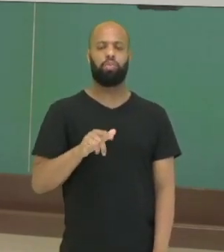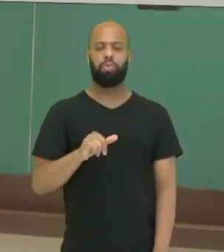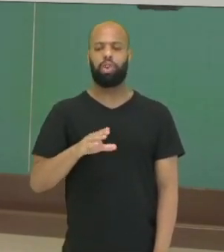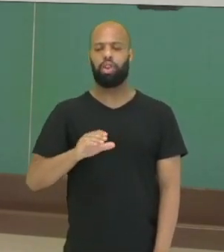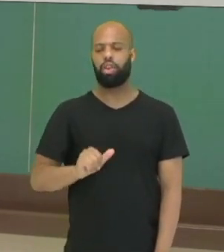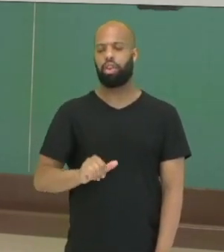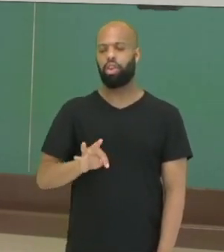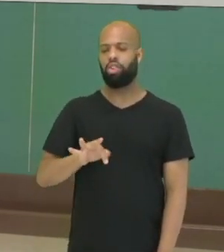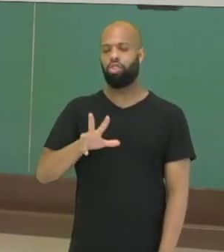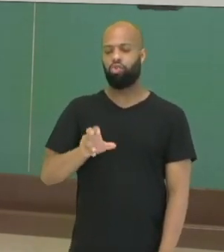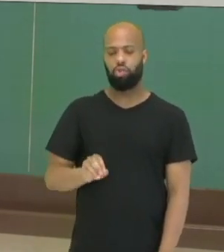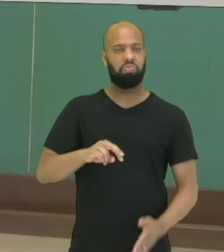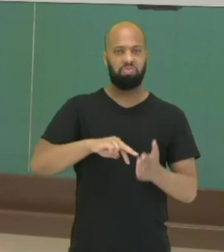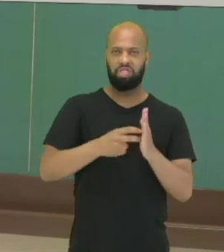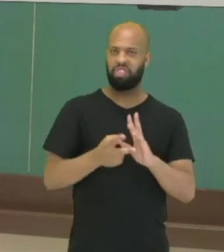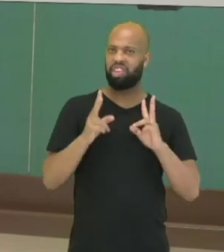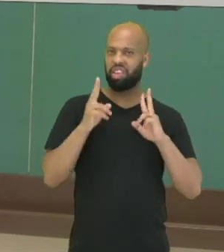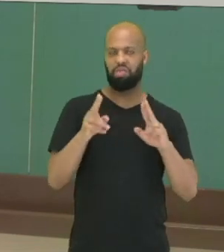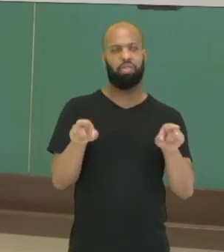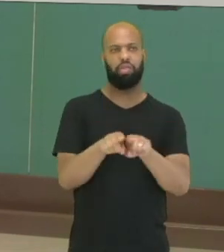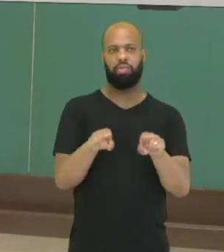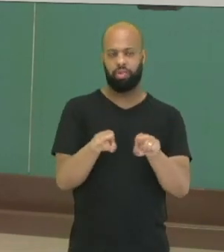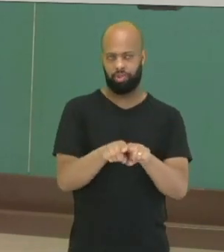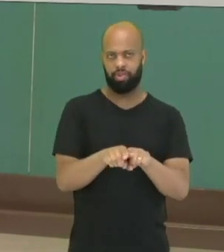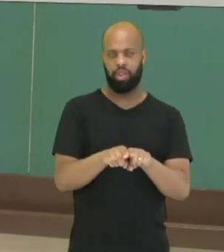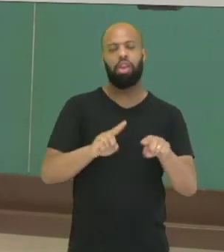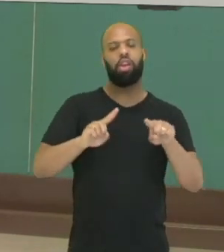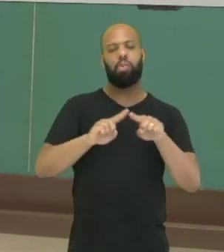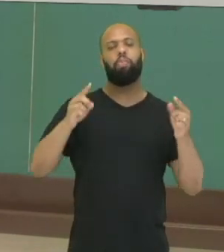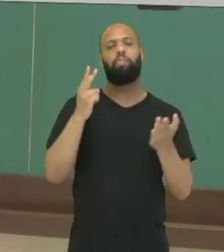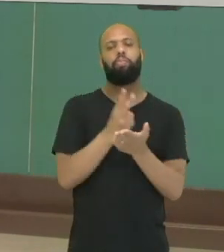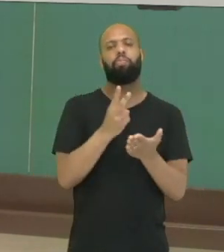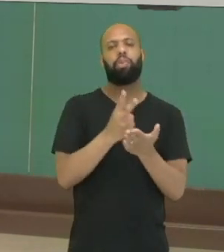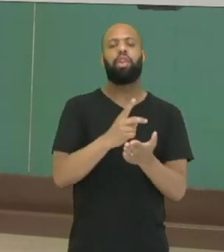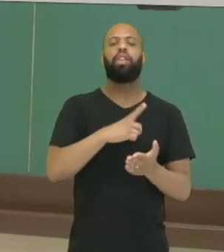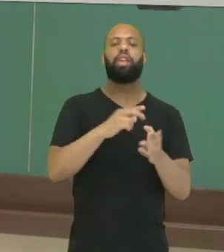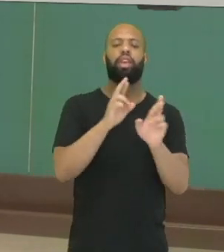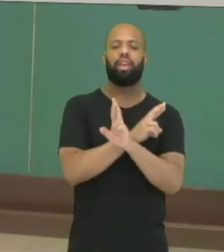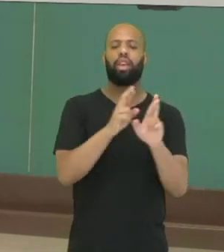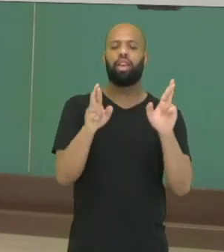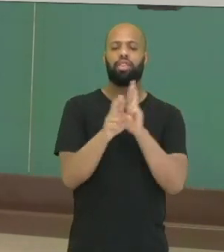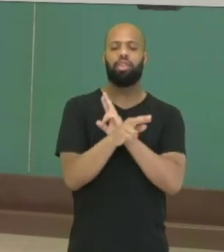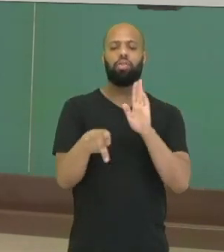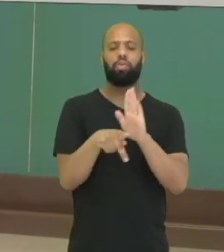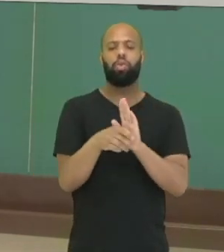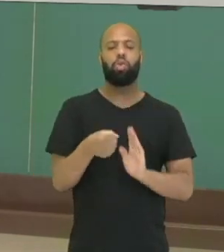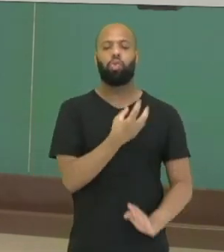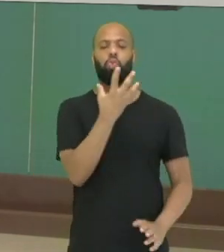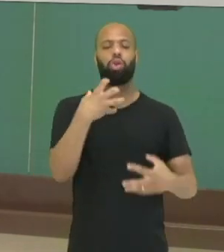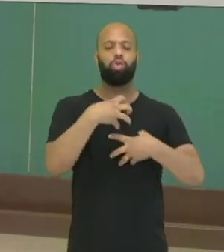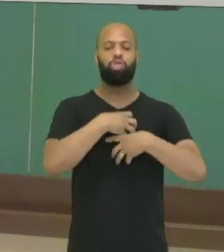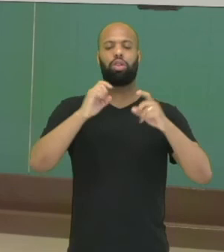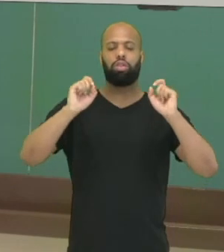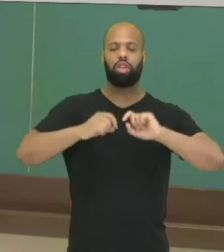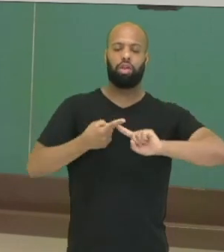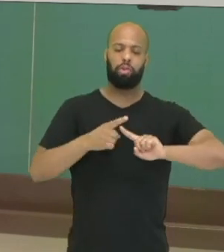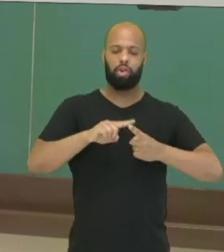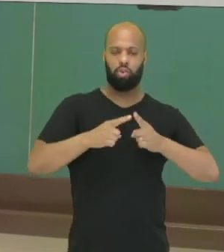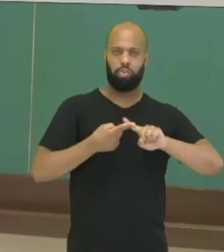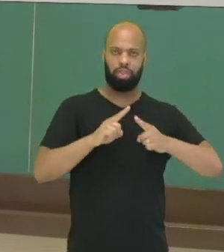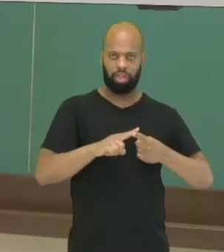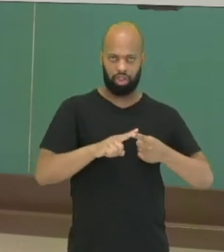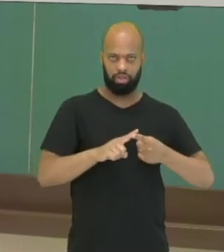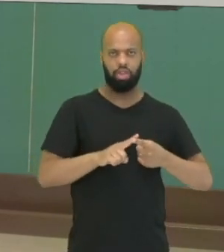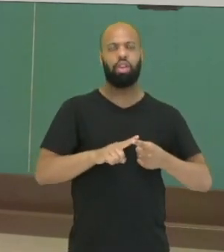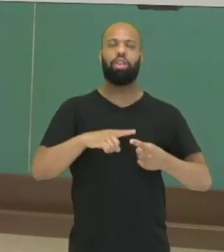consumir 3 tipos de suco e 2 tipos de sanduíche. Ou pode vir um exercício pedindo assim,